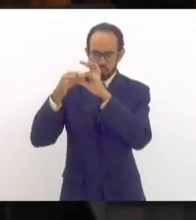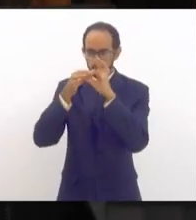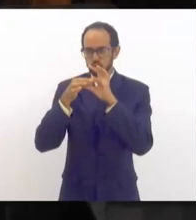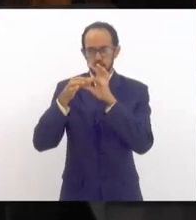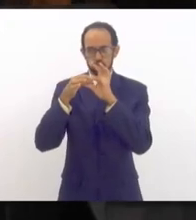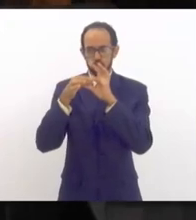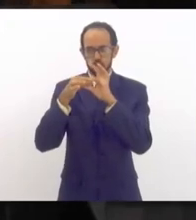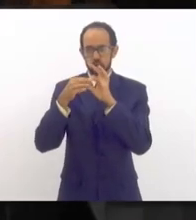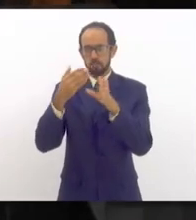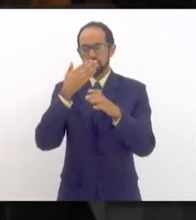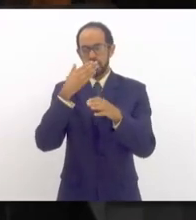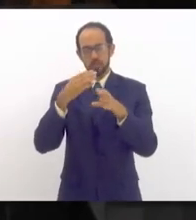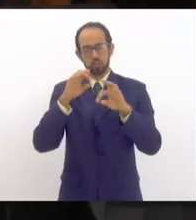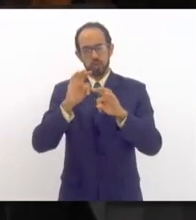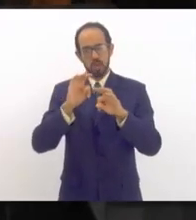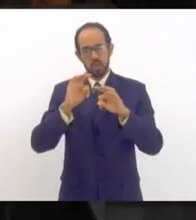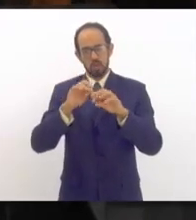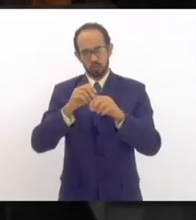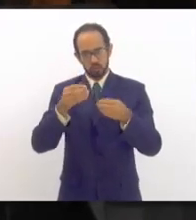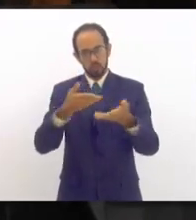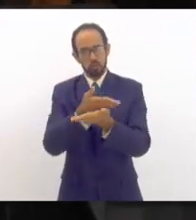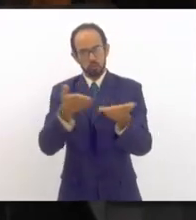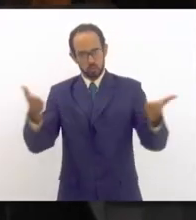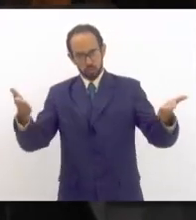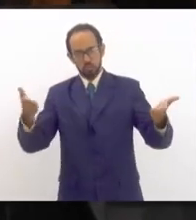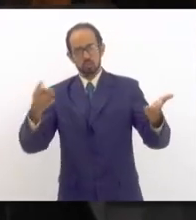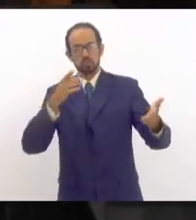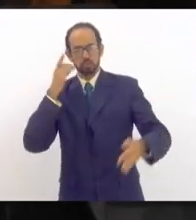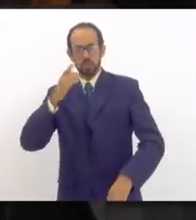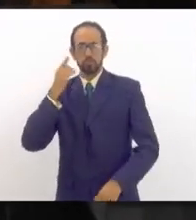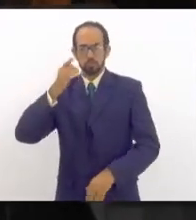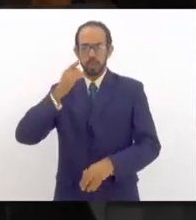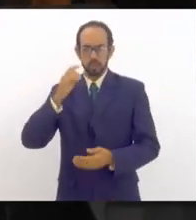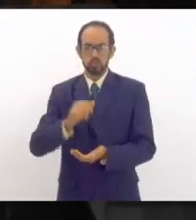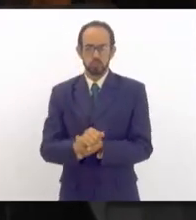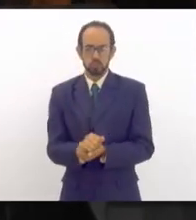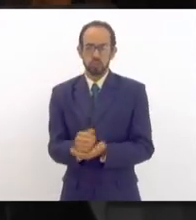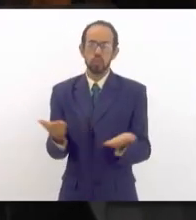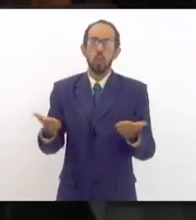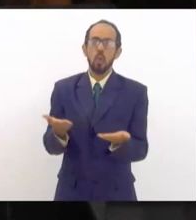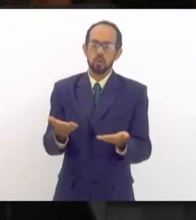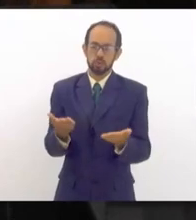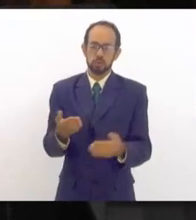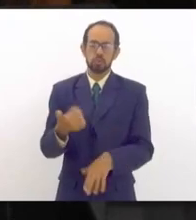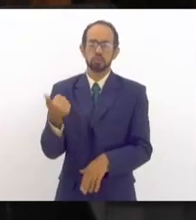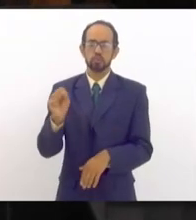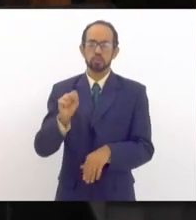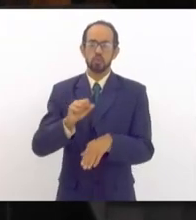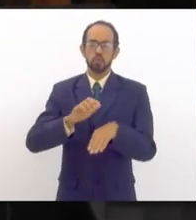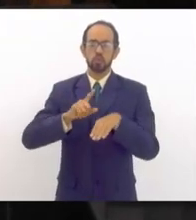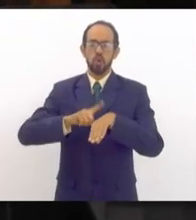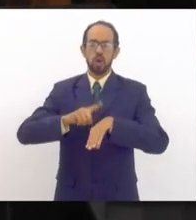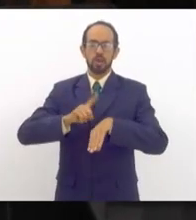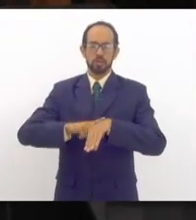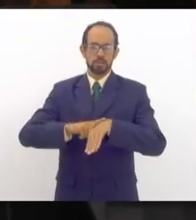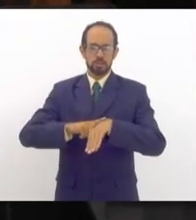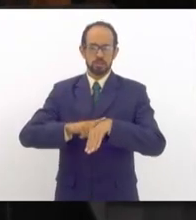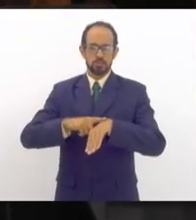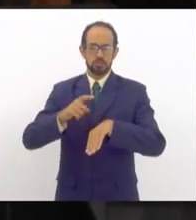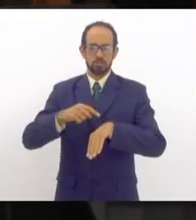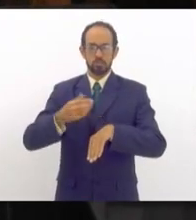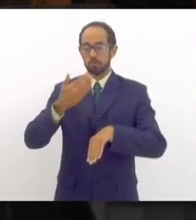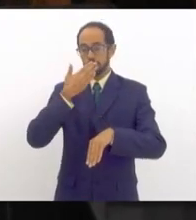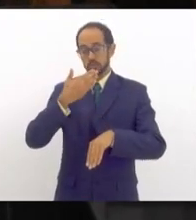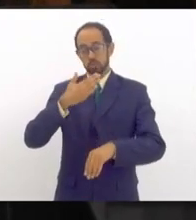convoco aos meus pares para hoje às 18 horas por nossa